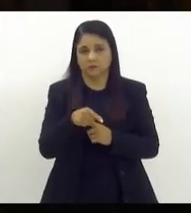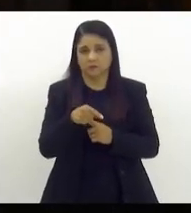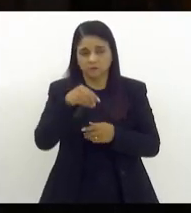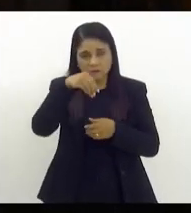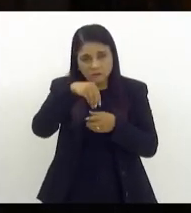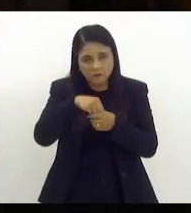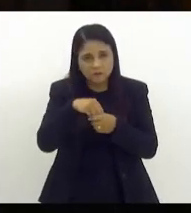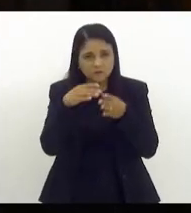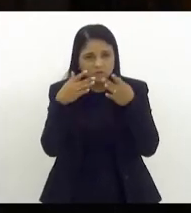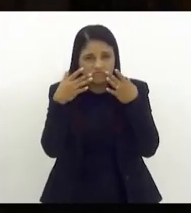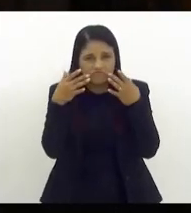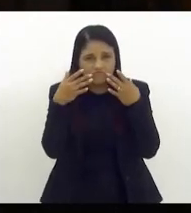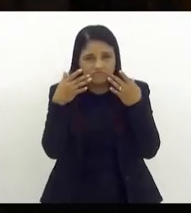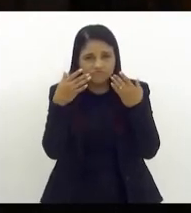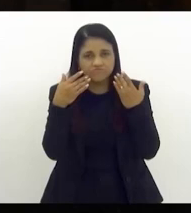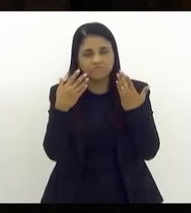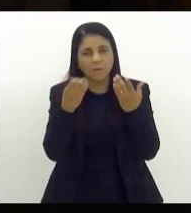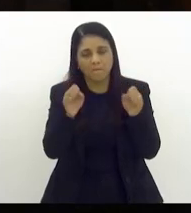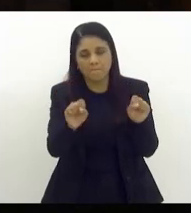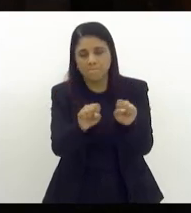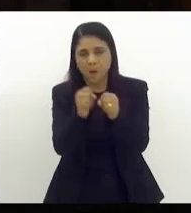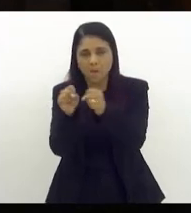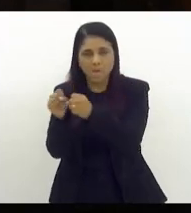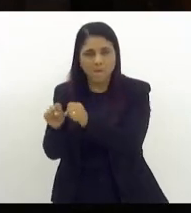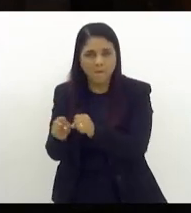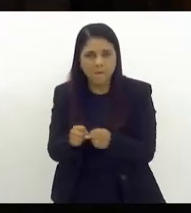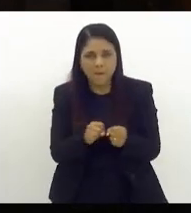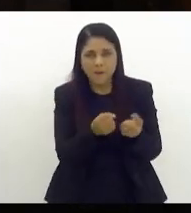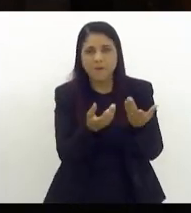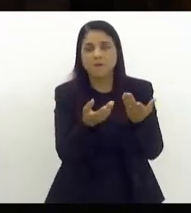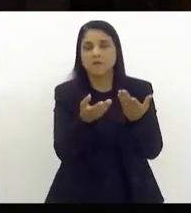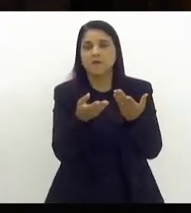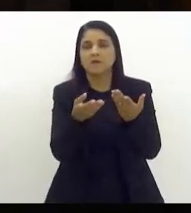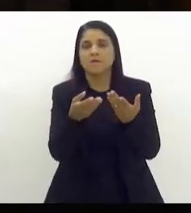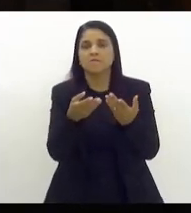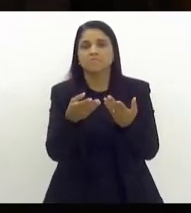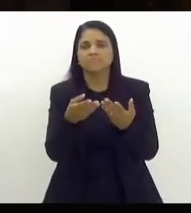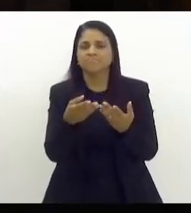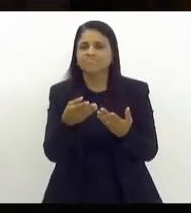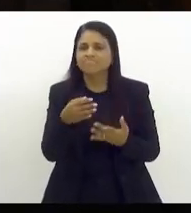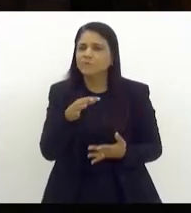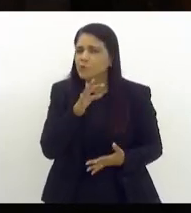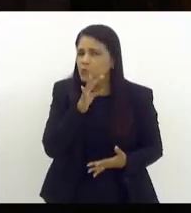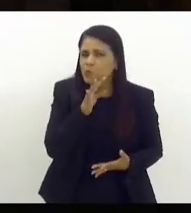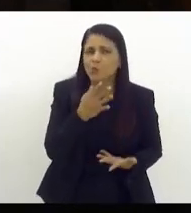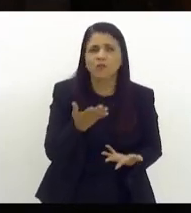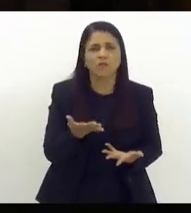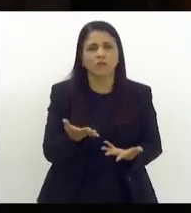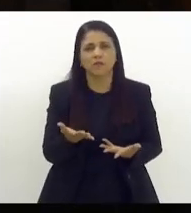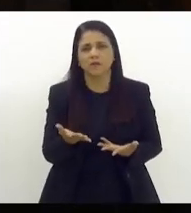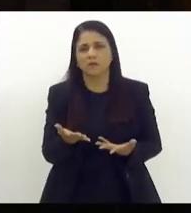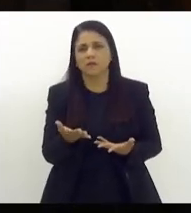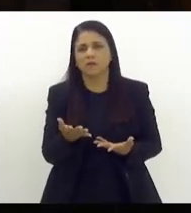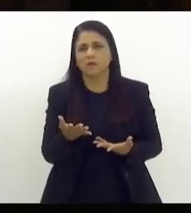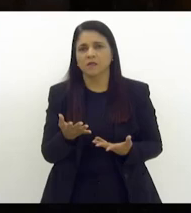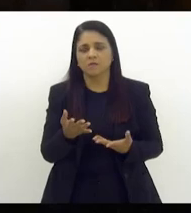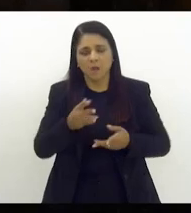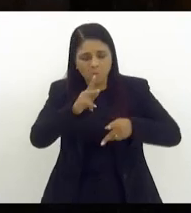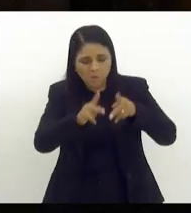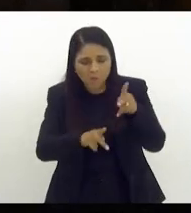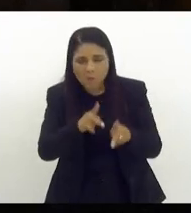mais debilitado. E isso é muito ruim para a